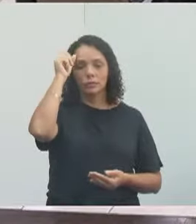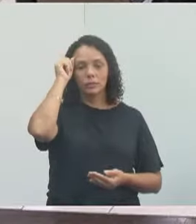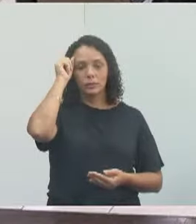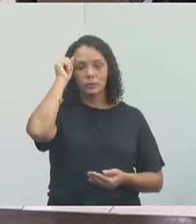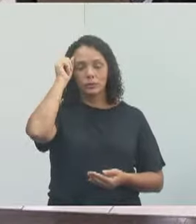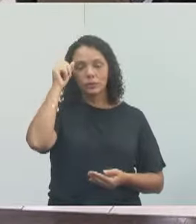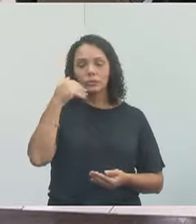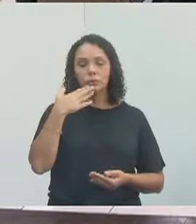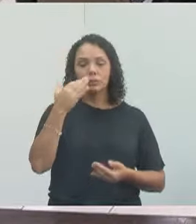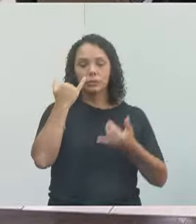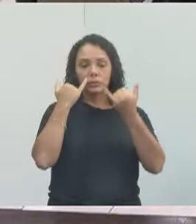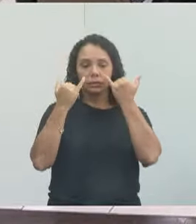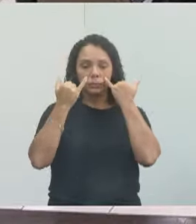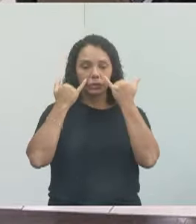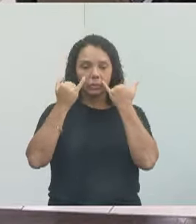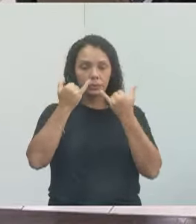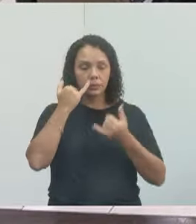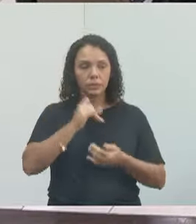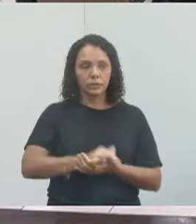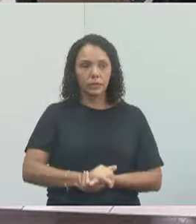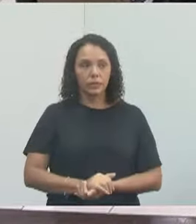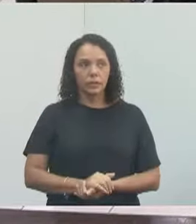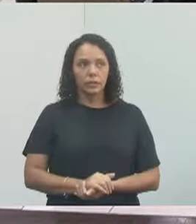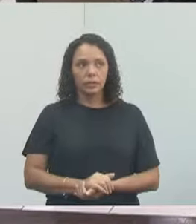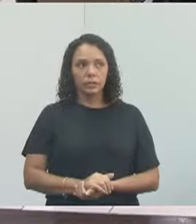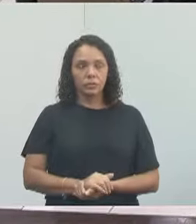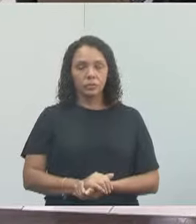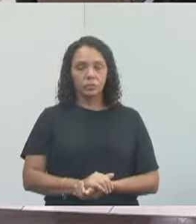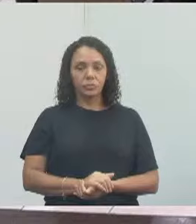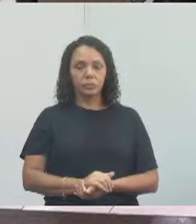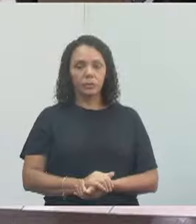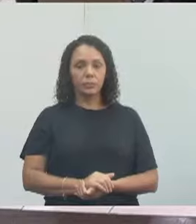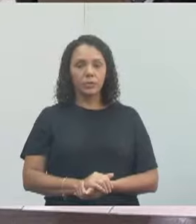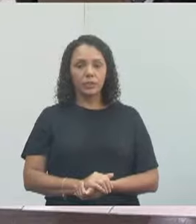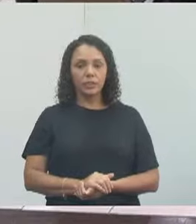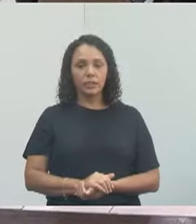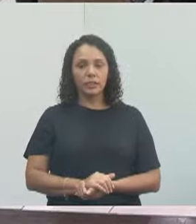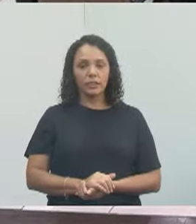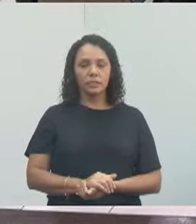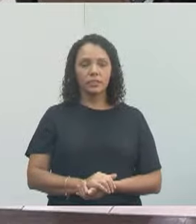pedidos de informações tem muito D